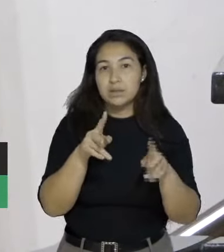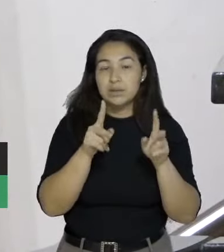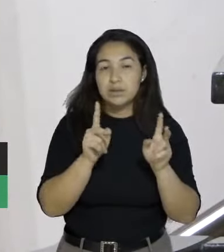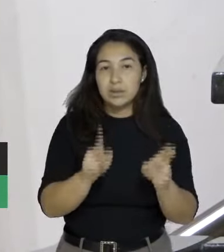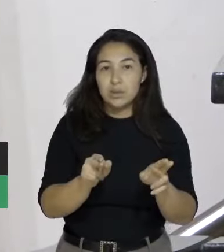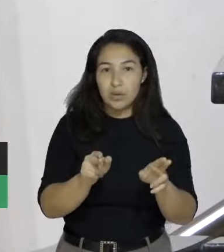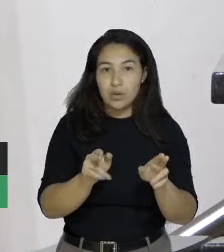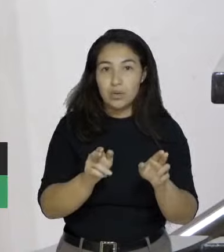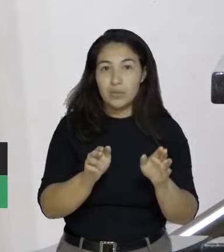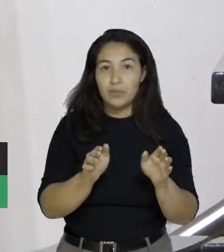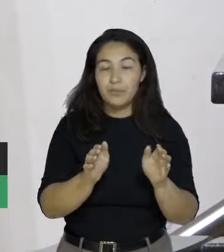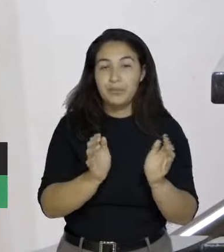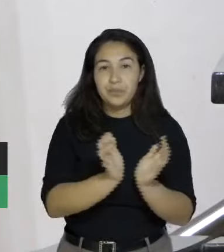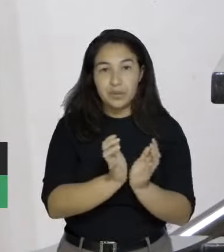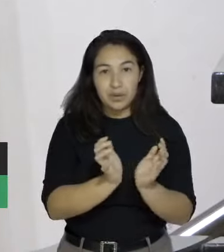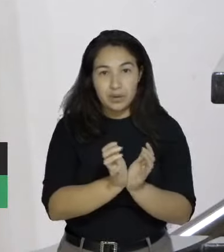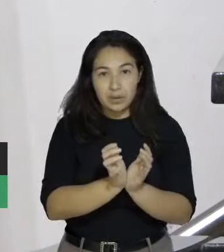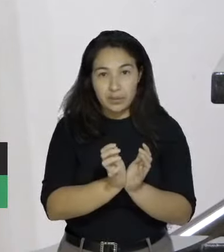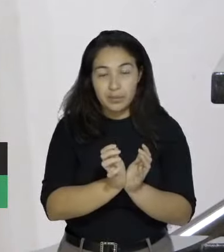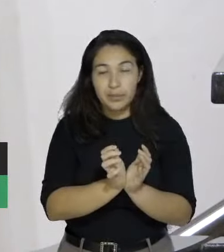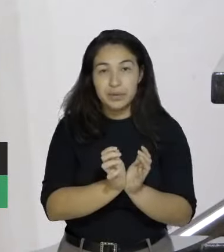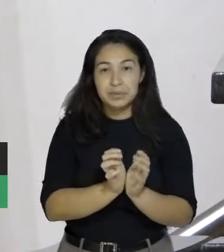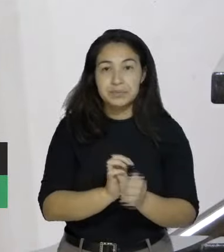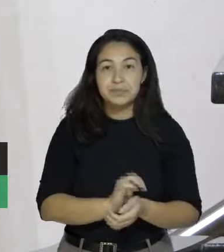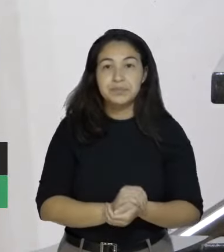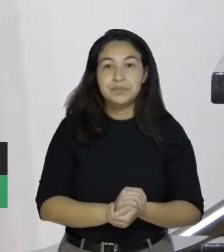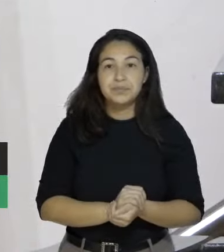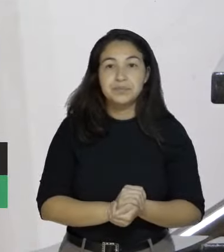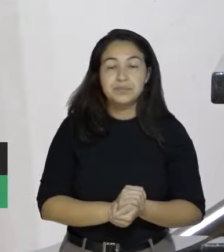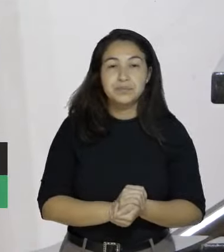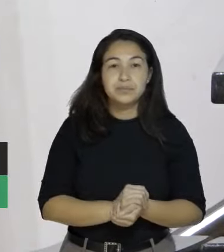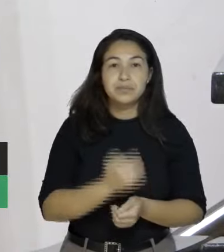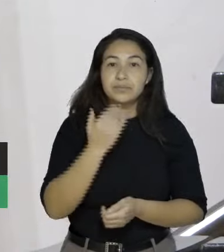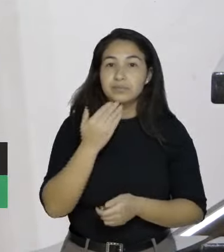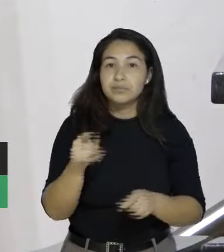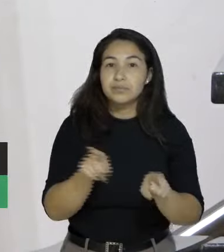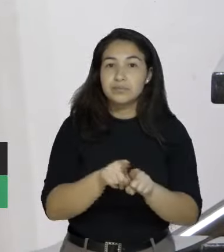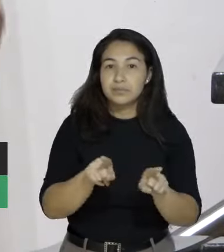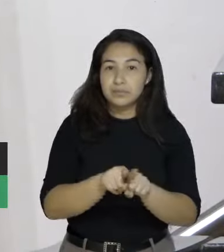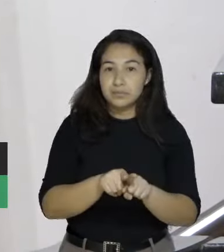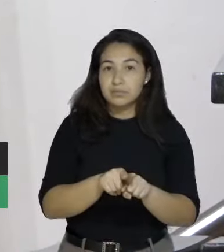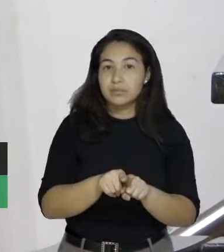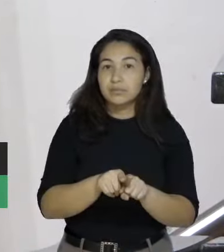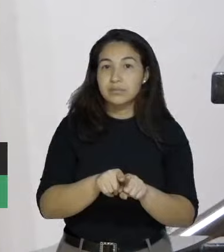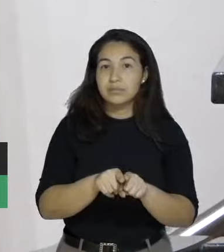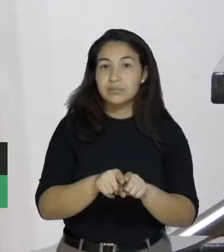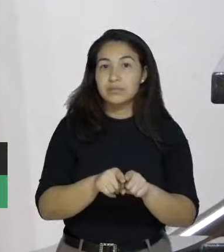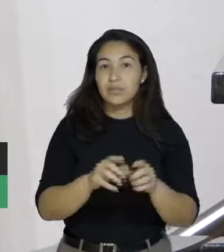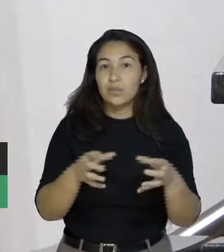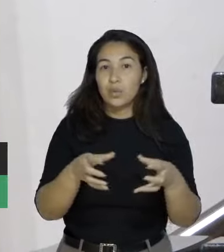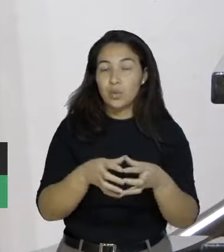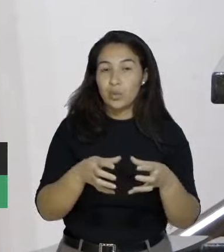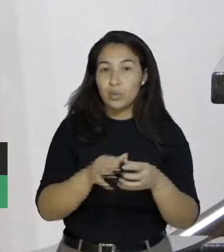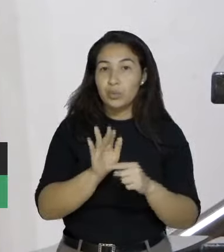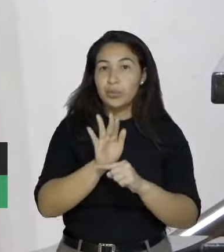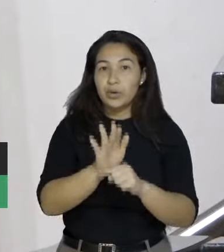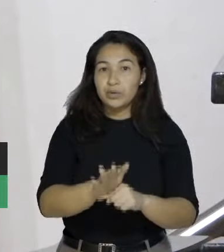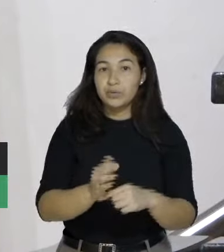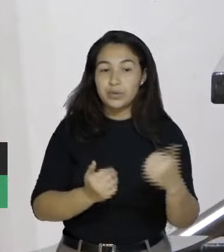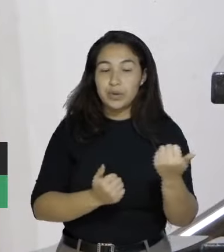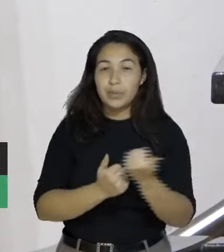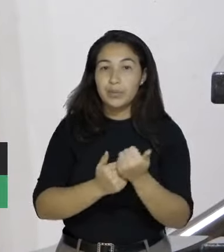sou apaiano tem apoio nosso terá apoio nós vamos pedir também a elaboração da frente parlamentar se não tiver em apoio essa paz de Santa